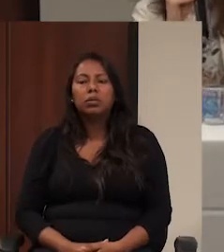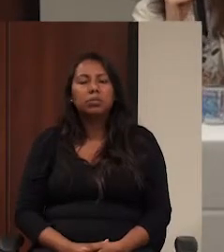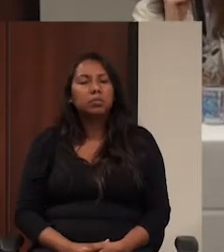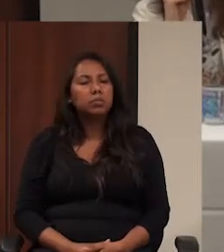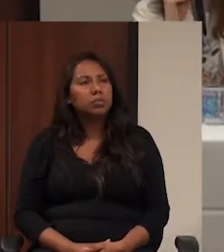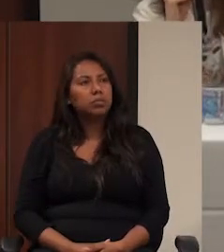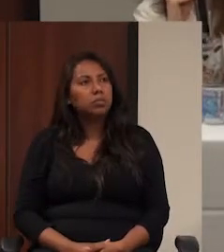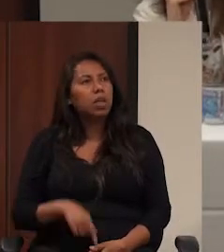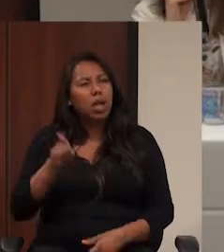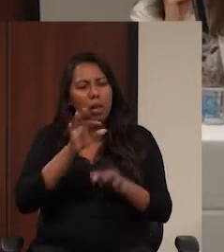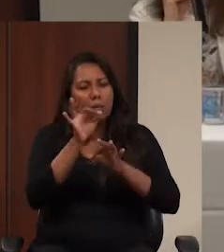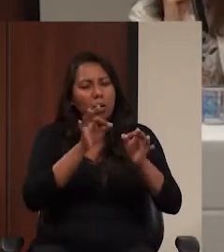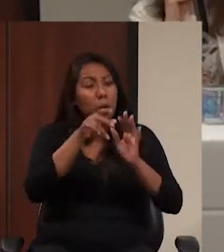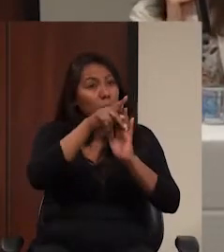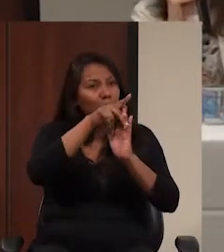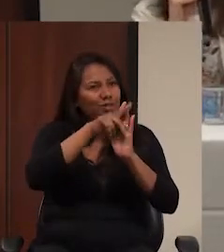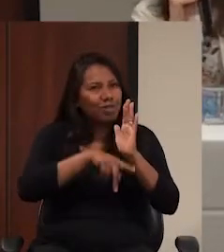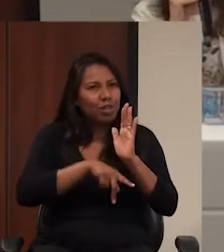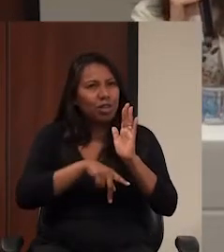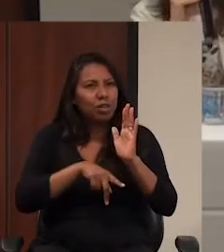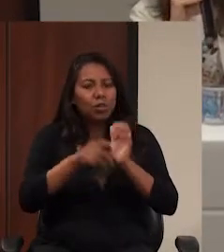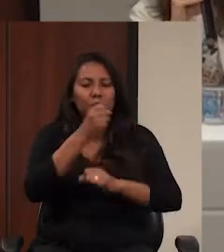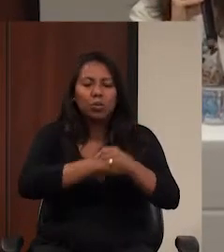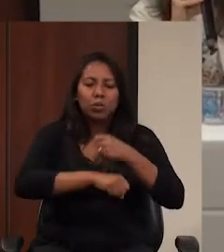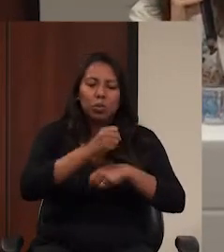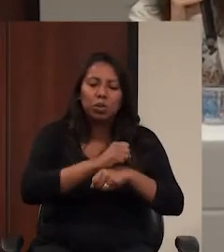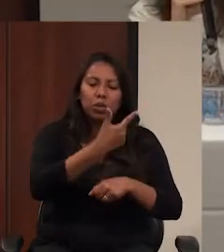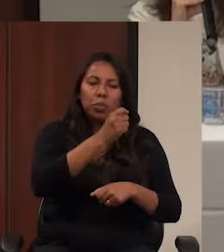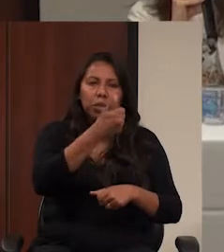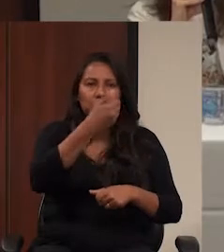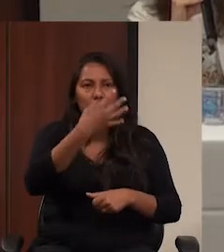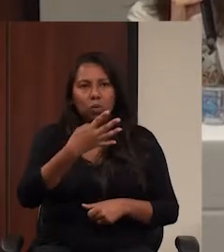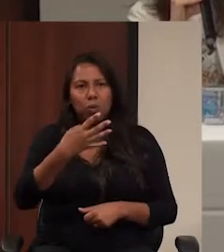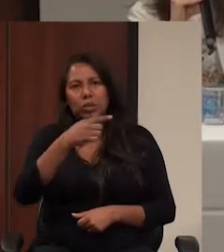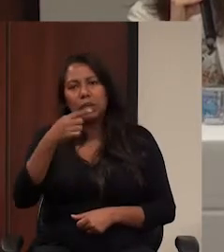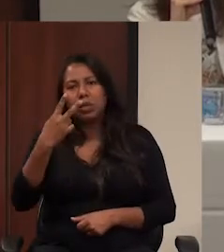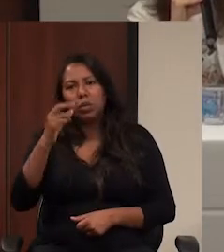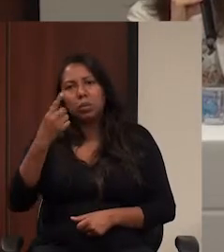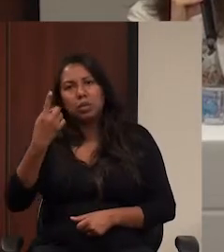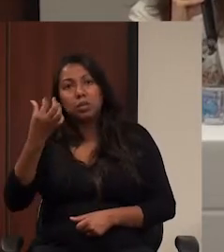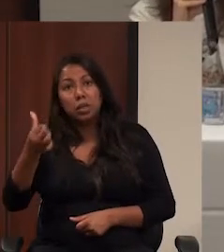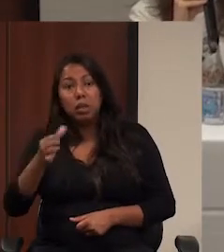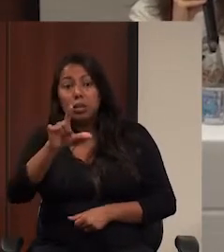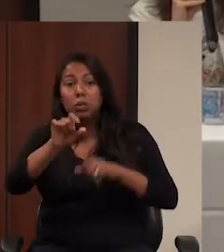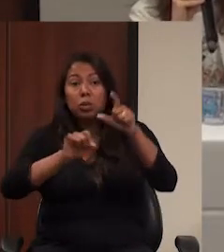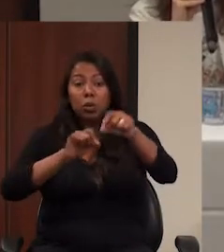um projeto piloto muito legal entre 2014 e 2016. Eles selecionaram um grupo de pessoas com